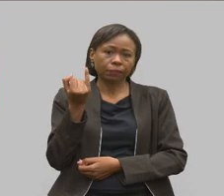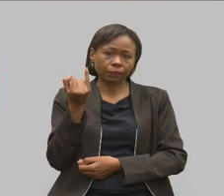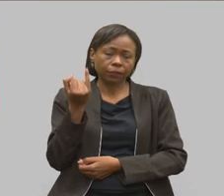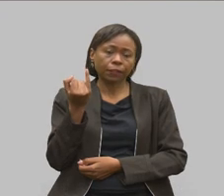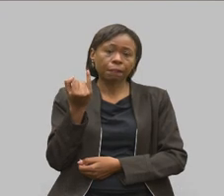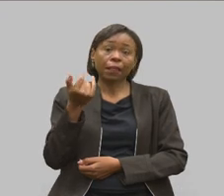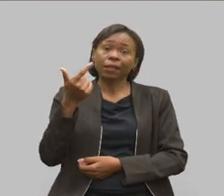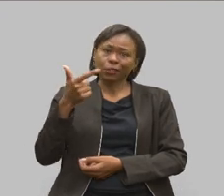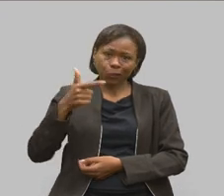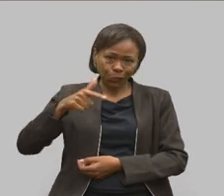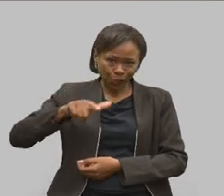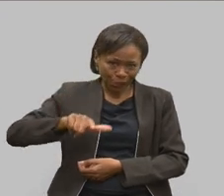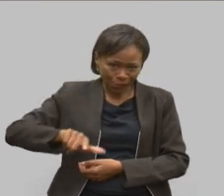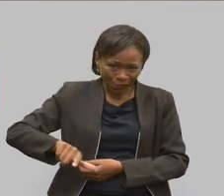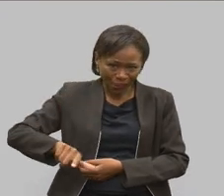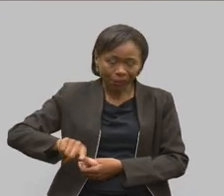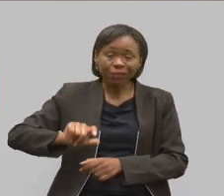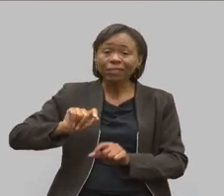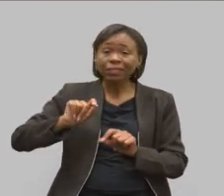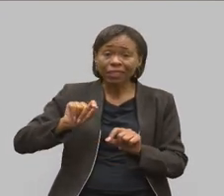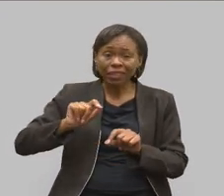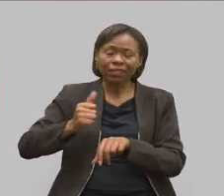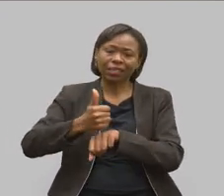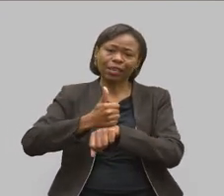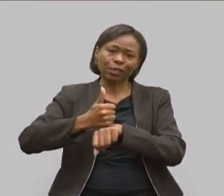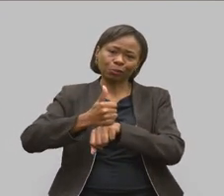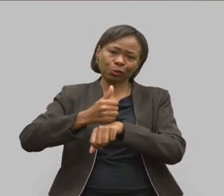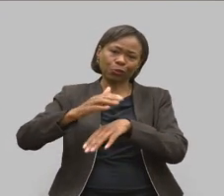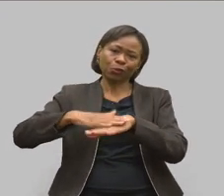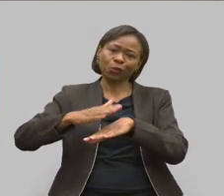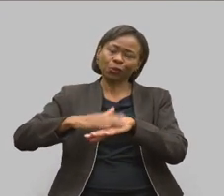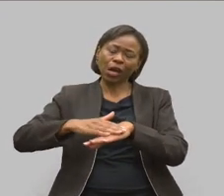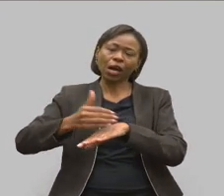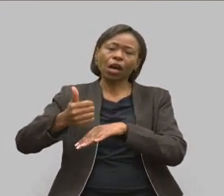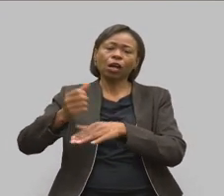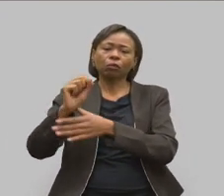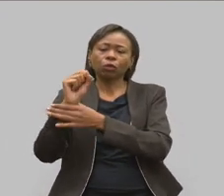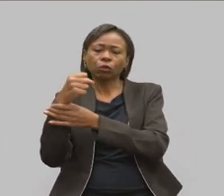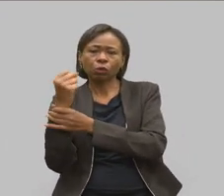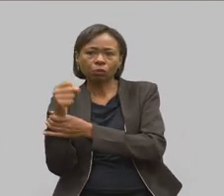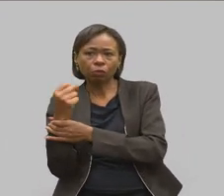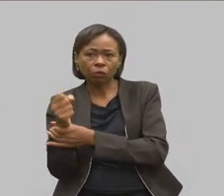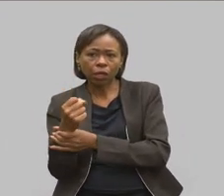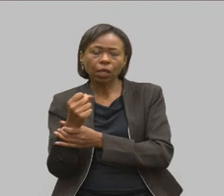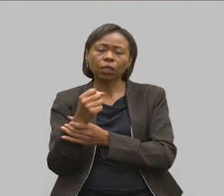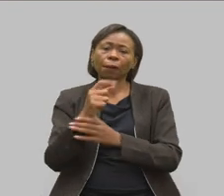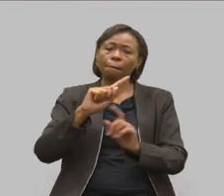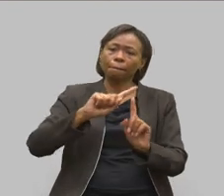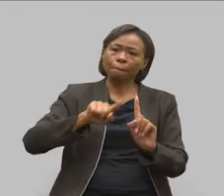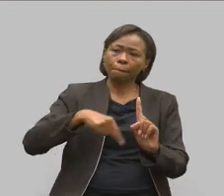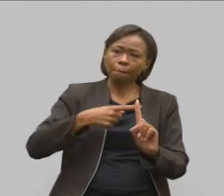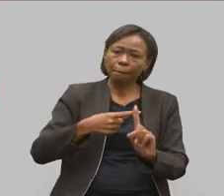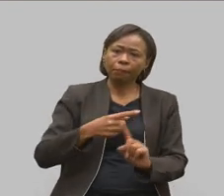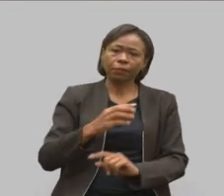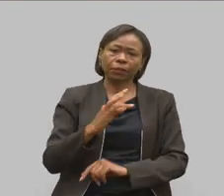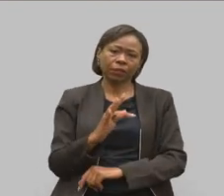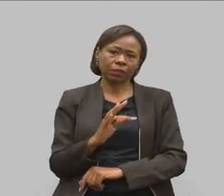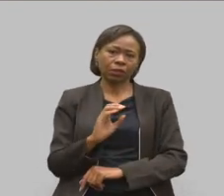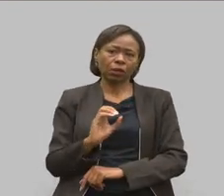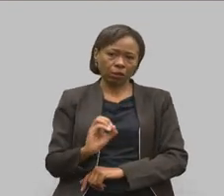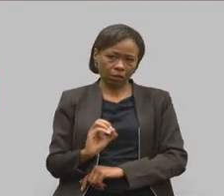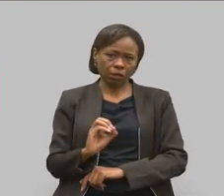mais uma vez da profissão de vocês fisioterapeutas e terapeutas ocupacionais que